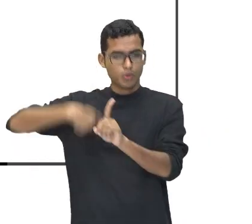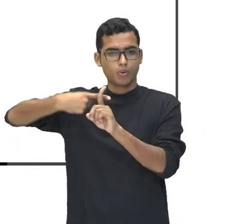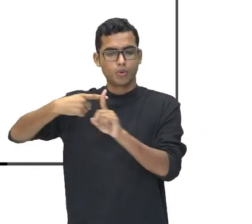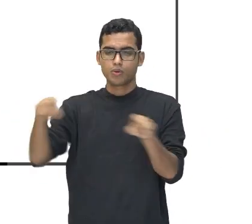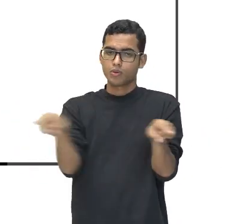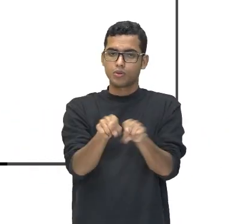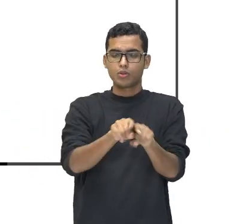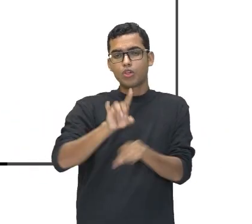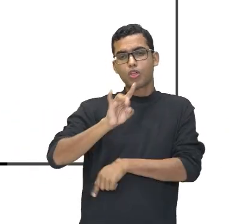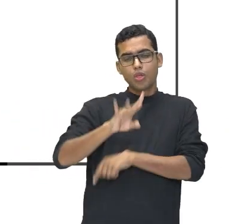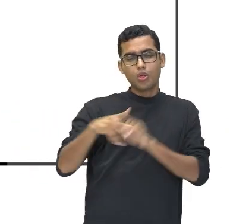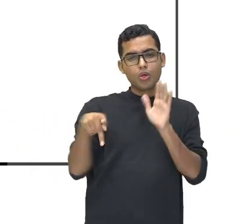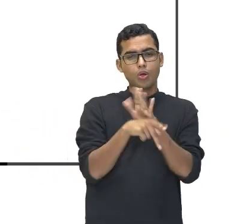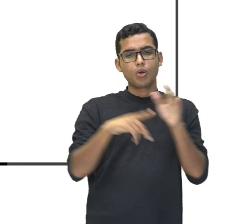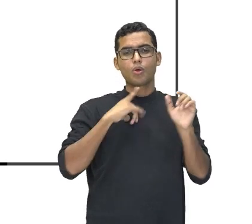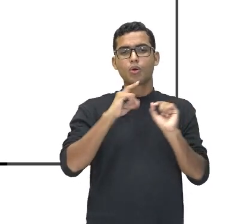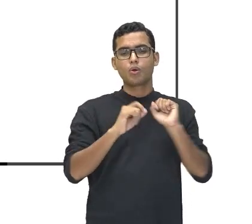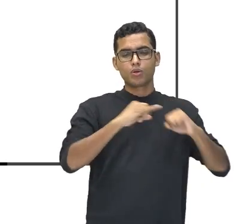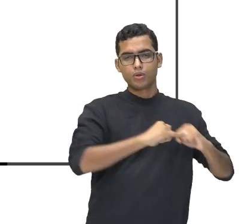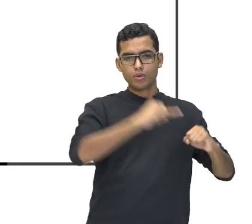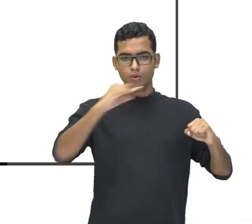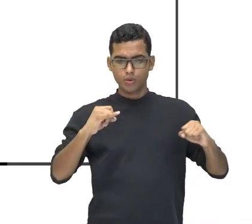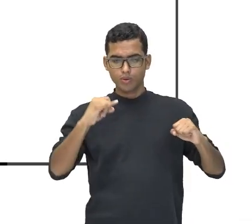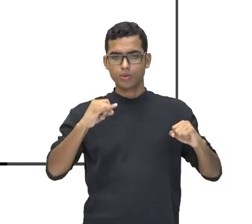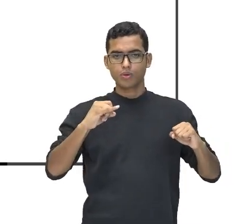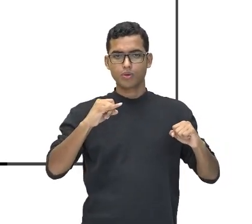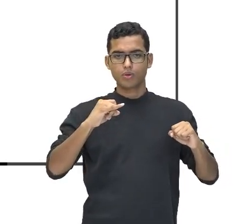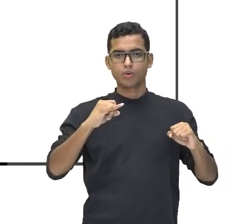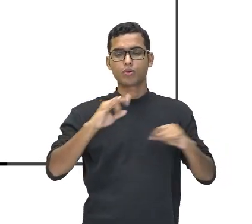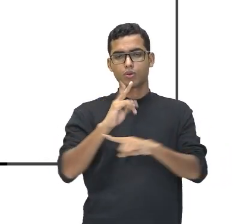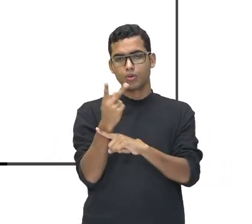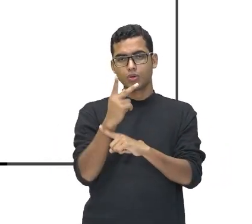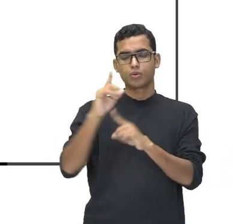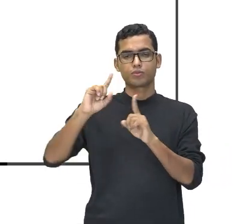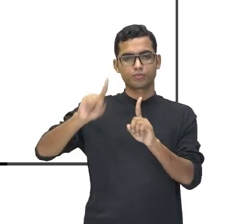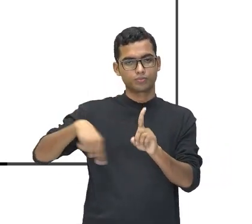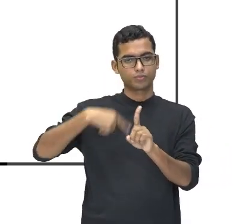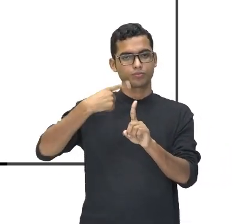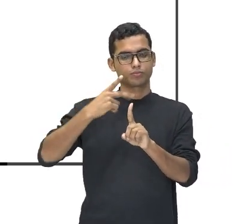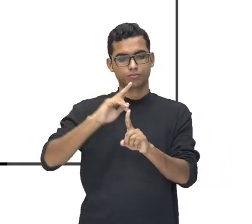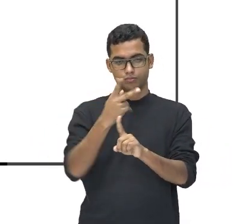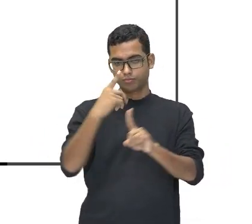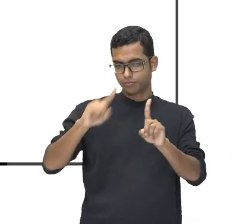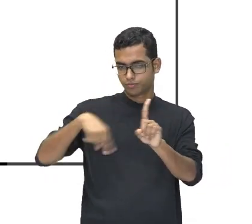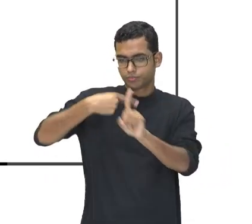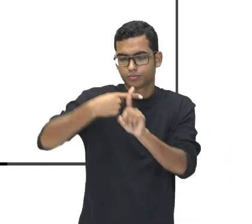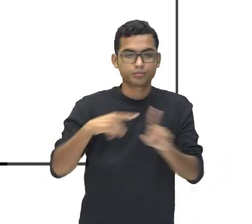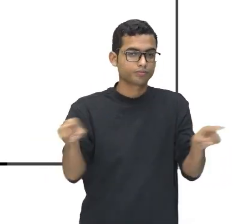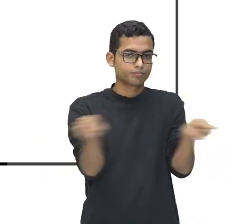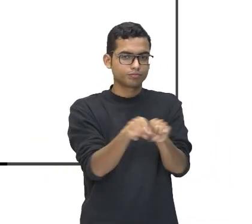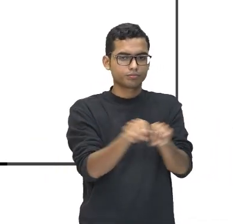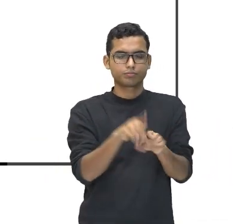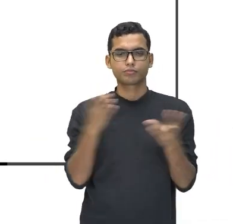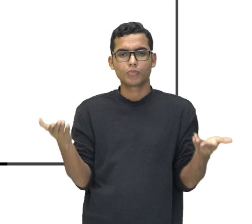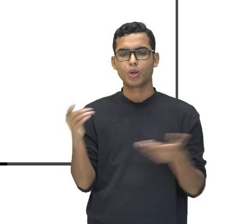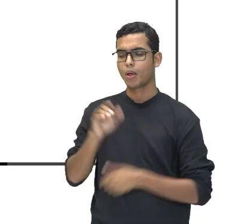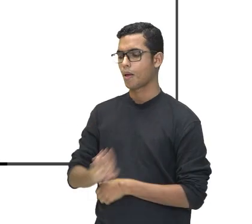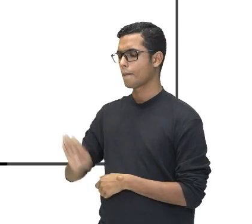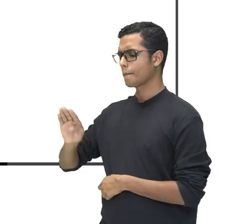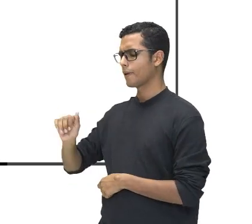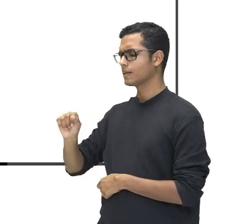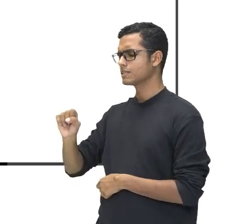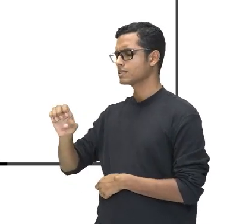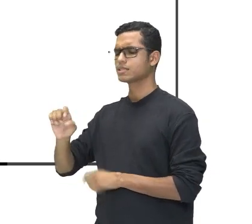cátion hidrogênio, o H+. E bases para Arrhenius são compostos